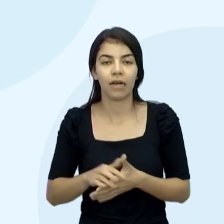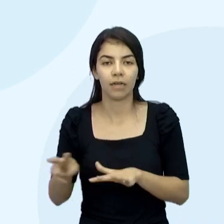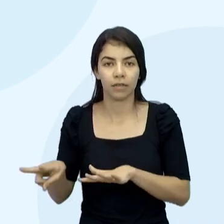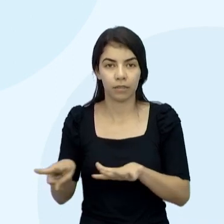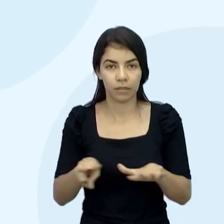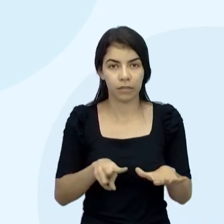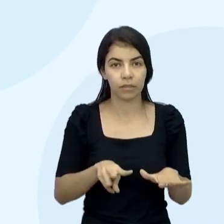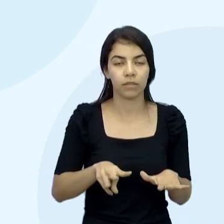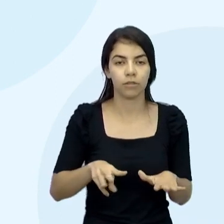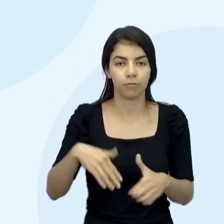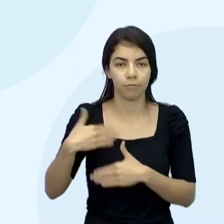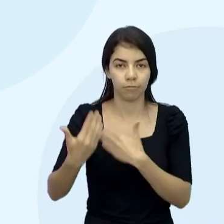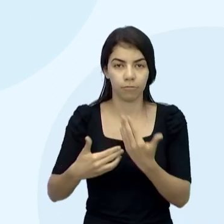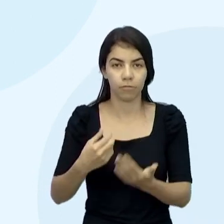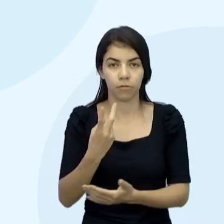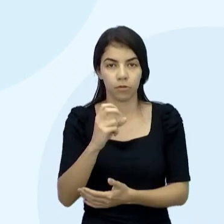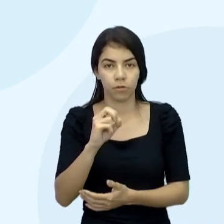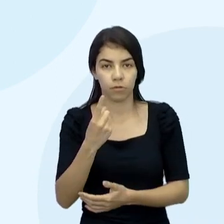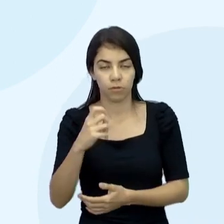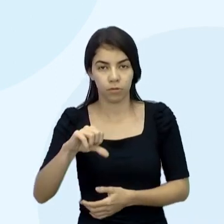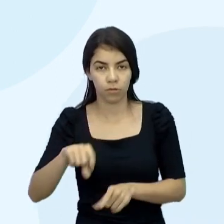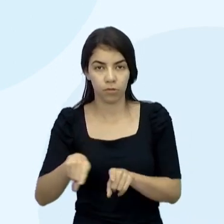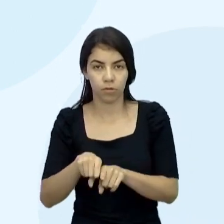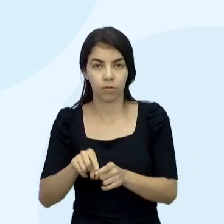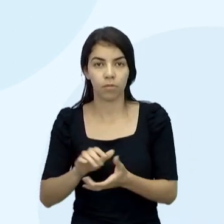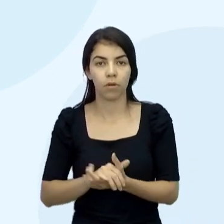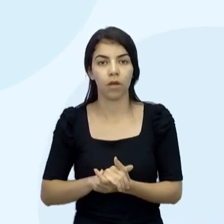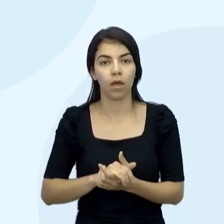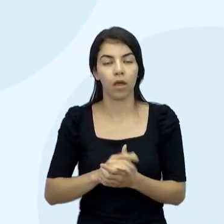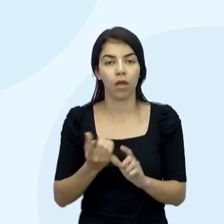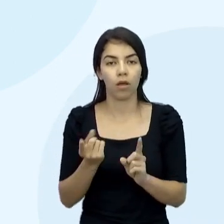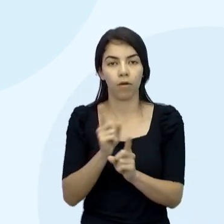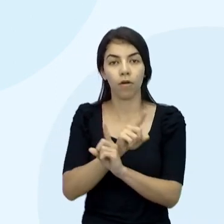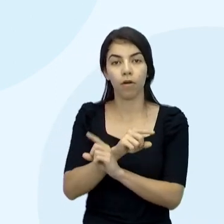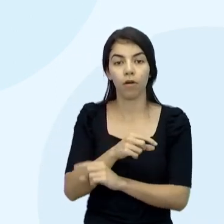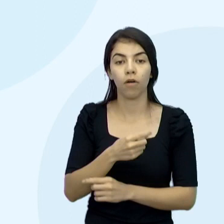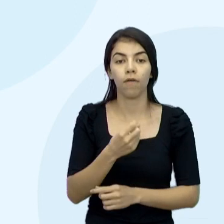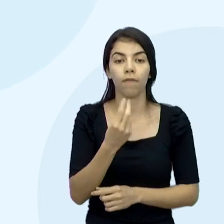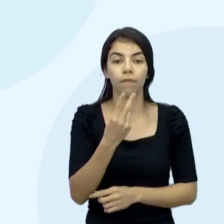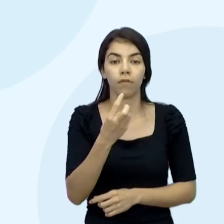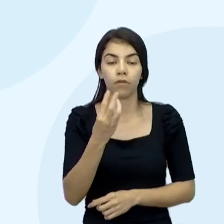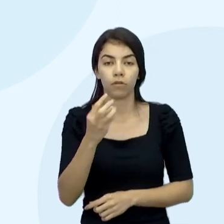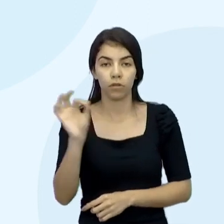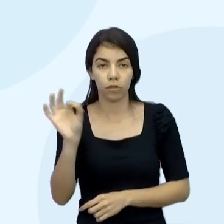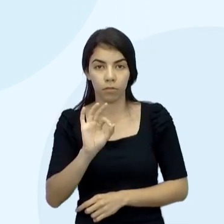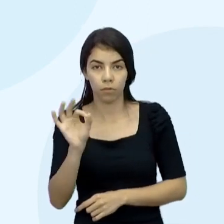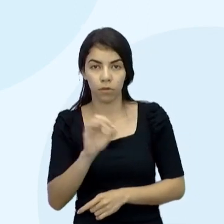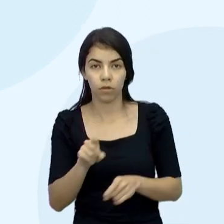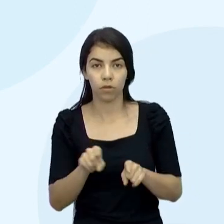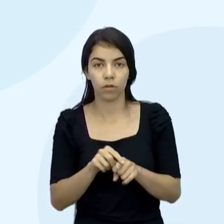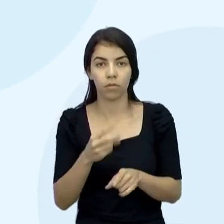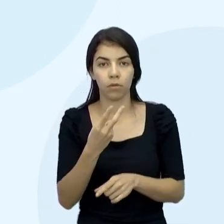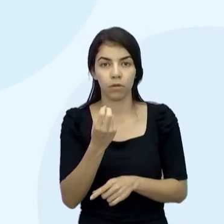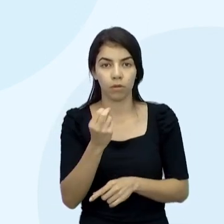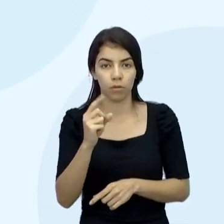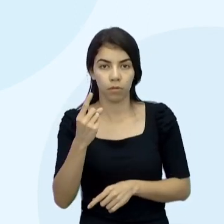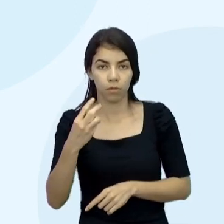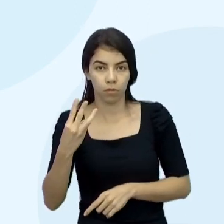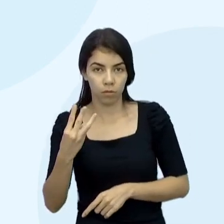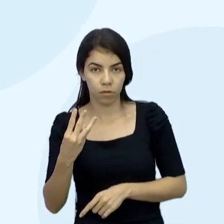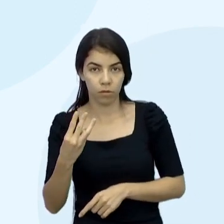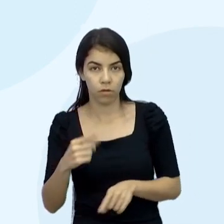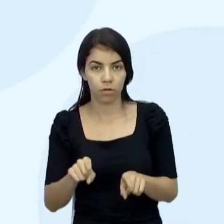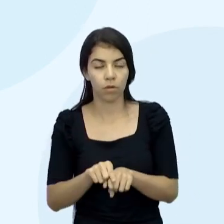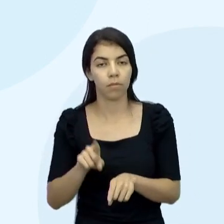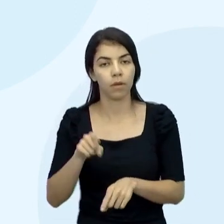semanalmente em 2019, contra 23,9%, quase 24%, em 2013. Veja